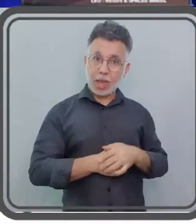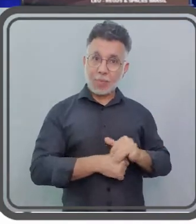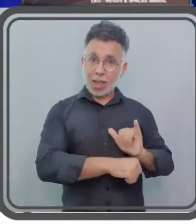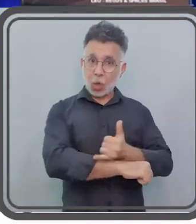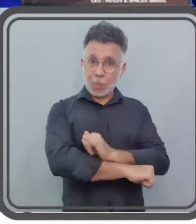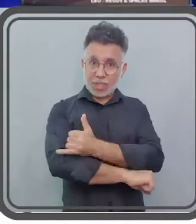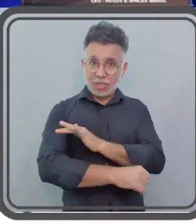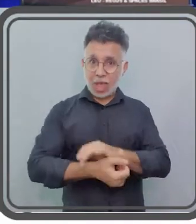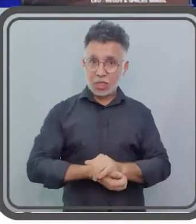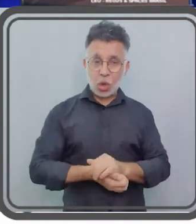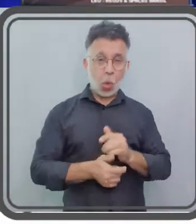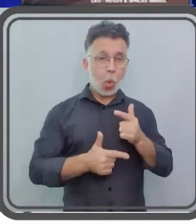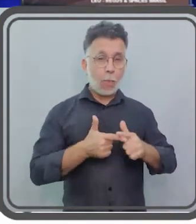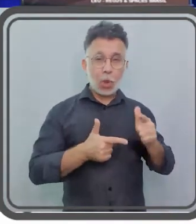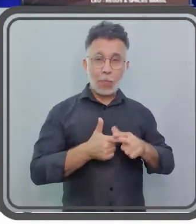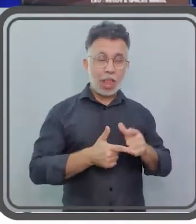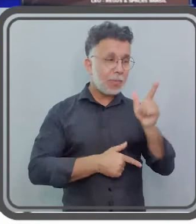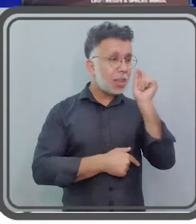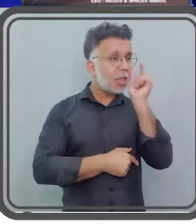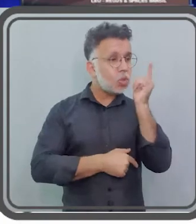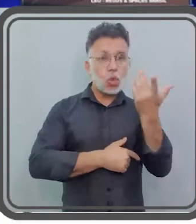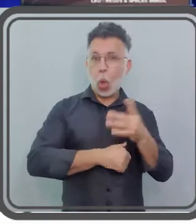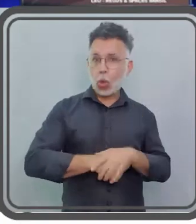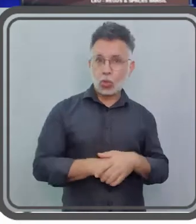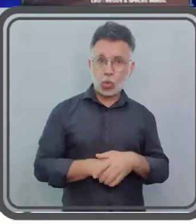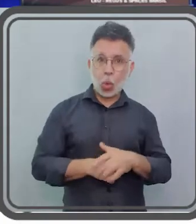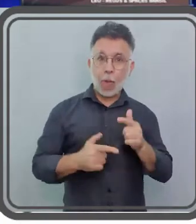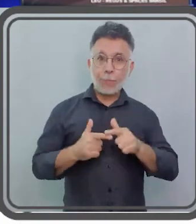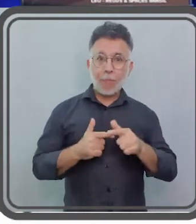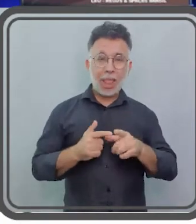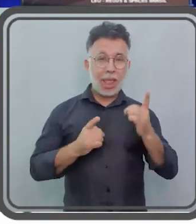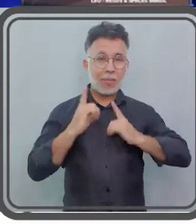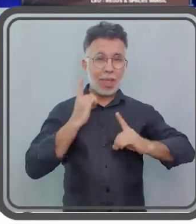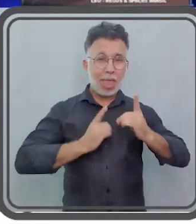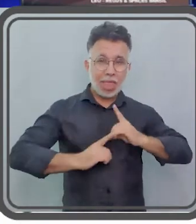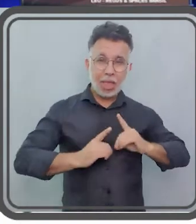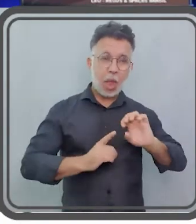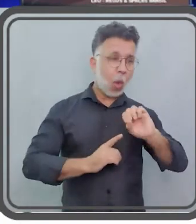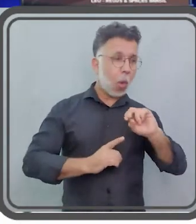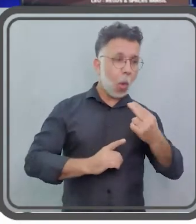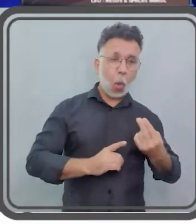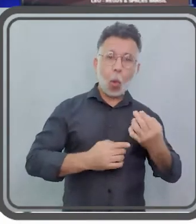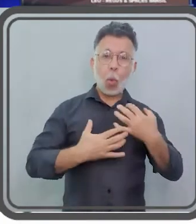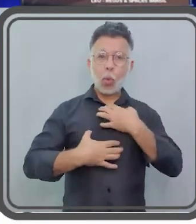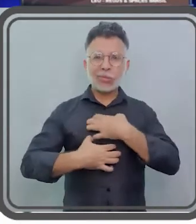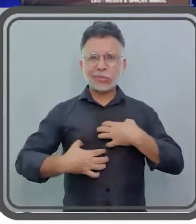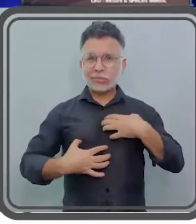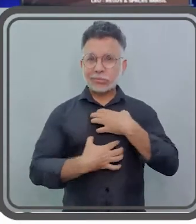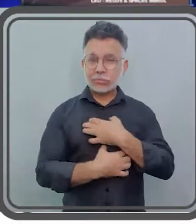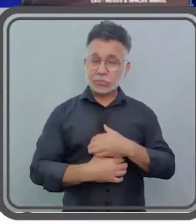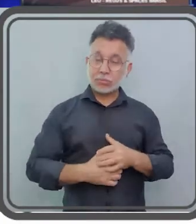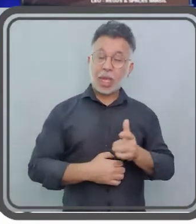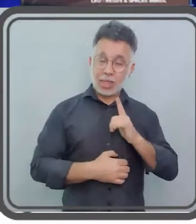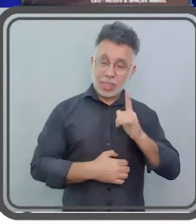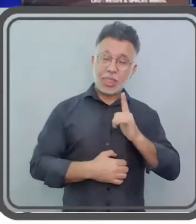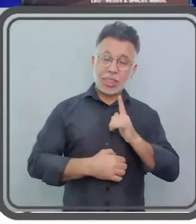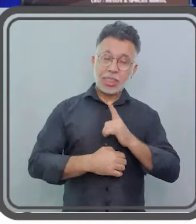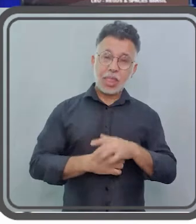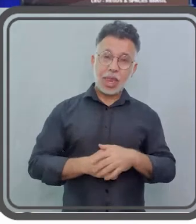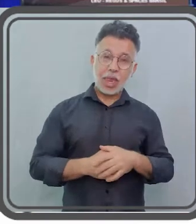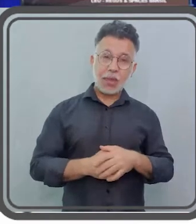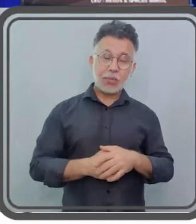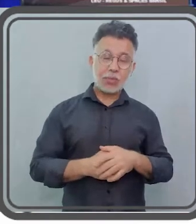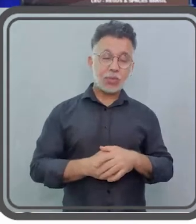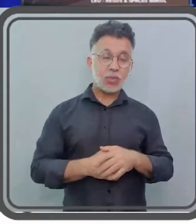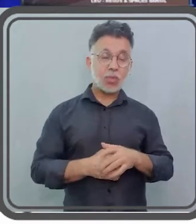obesidade, um problema de sono, um problema de depressão, ansiedade. E temos casos que chegamos a